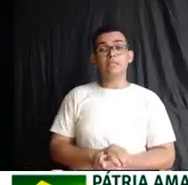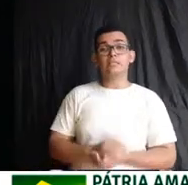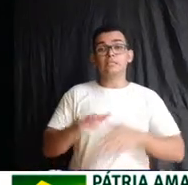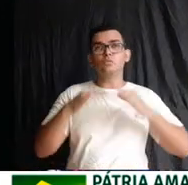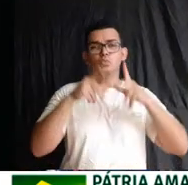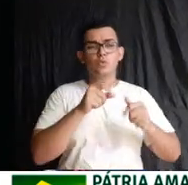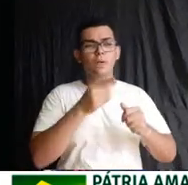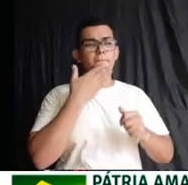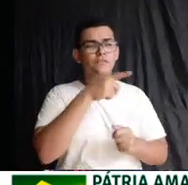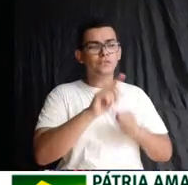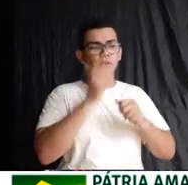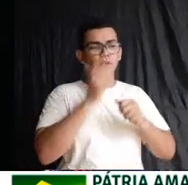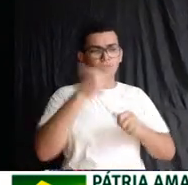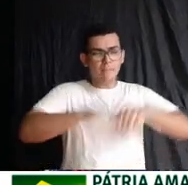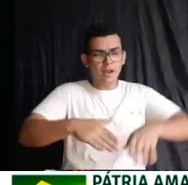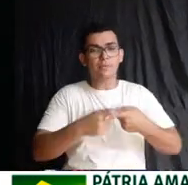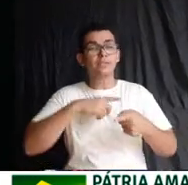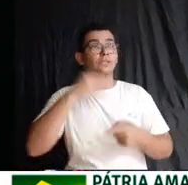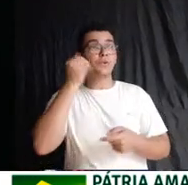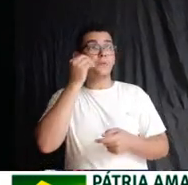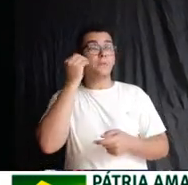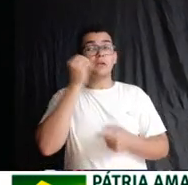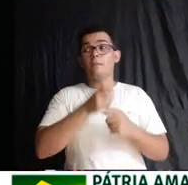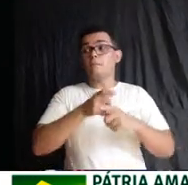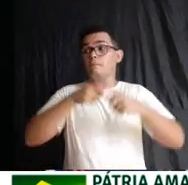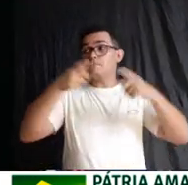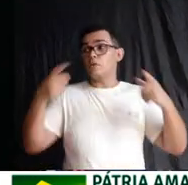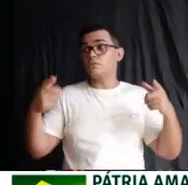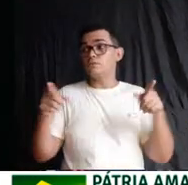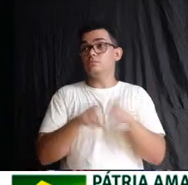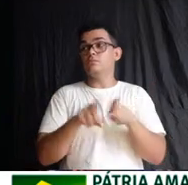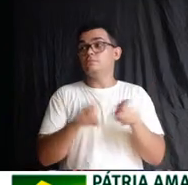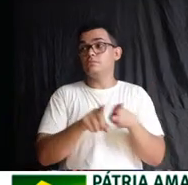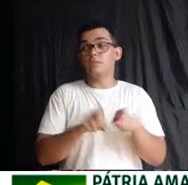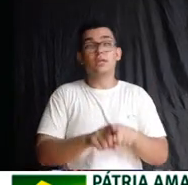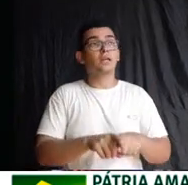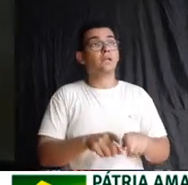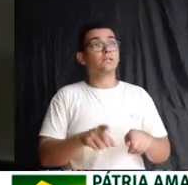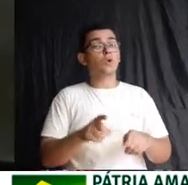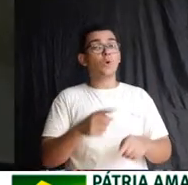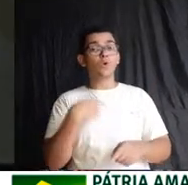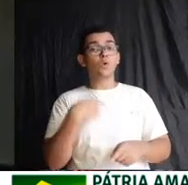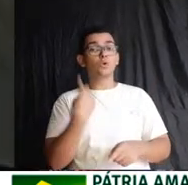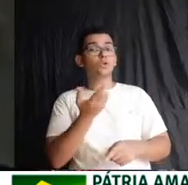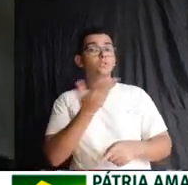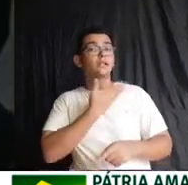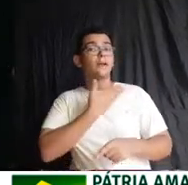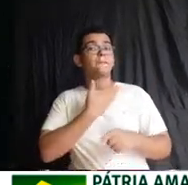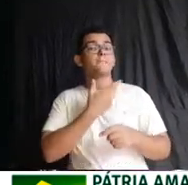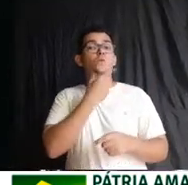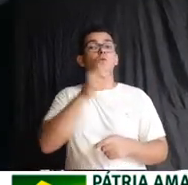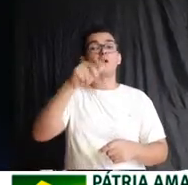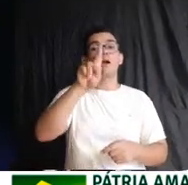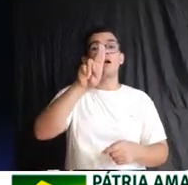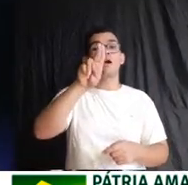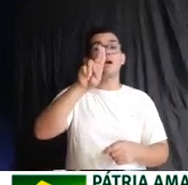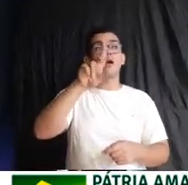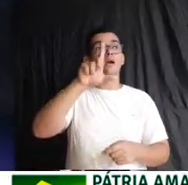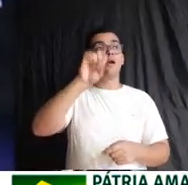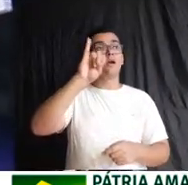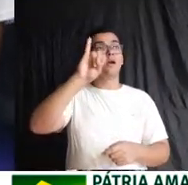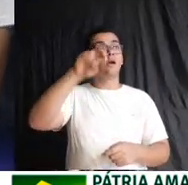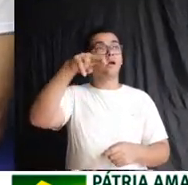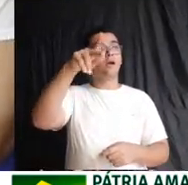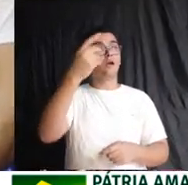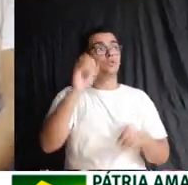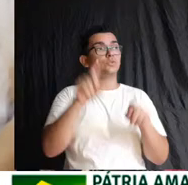peito. Porque a experiência é muita, gente. E o nosso amigo ali, o Paulinho, só vou finalizar com isso aqui, vou lá com o